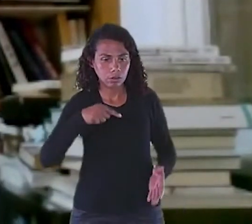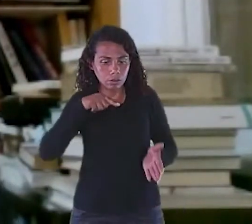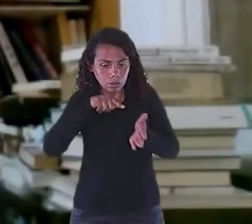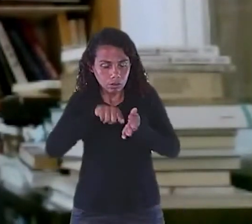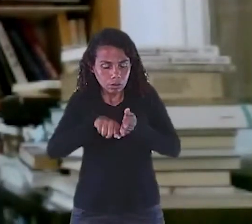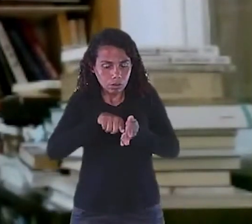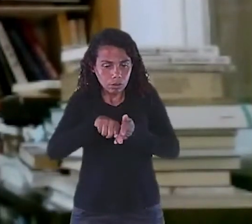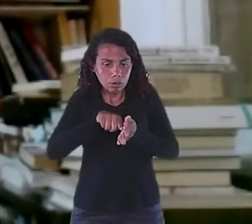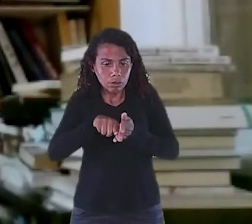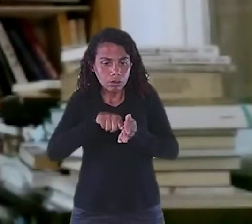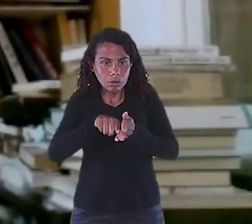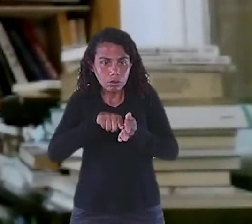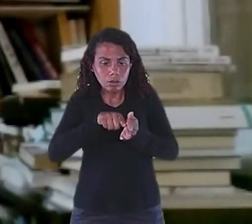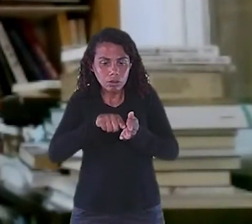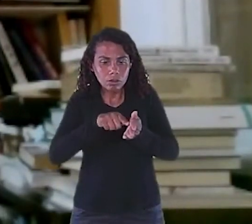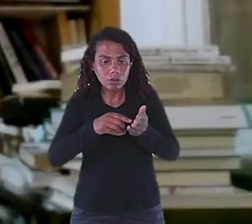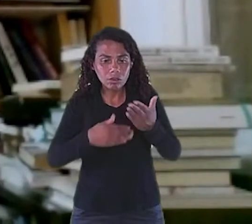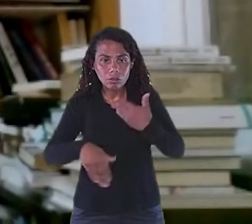quanto eu anotei.